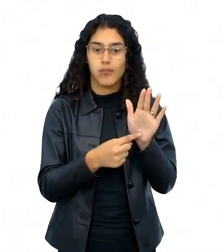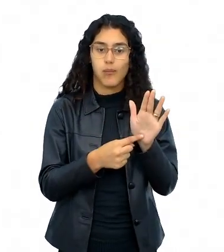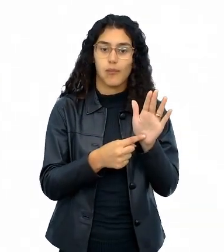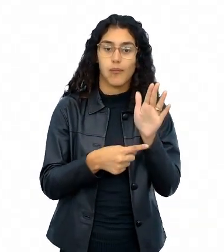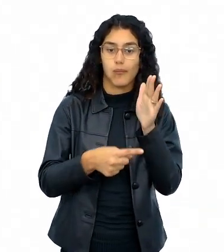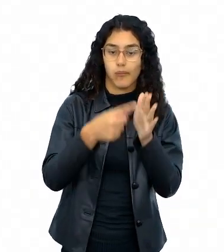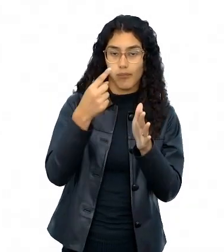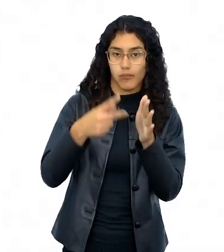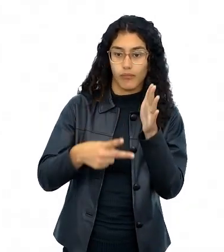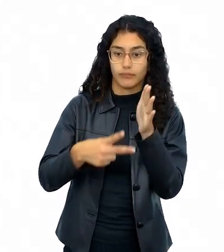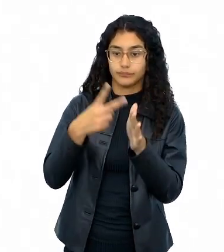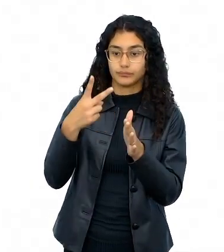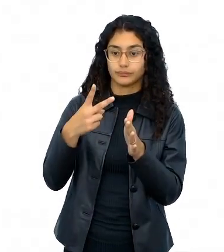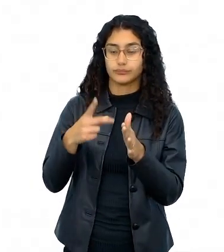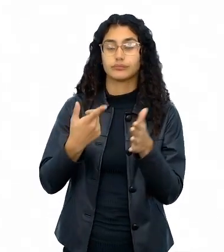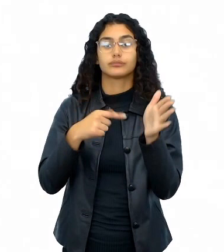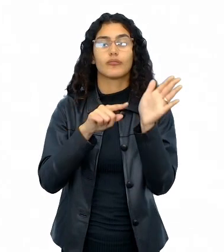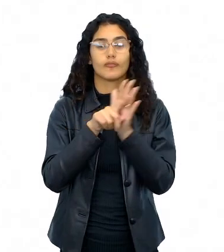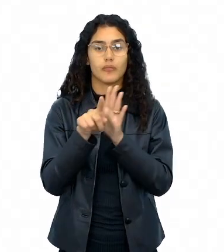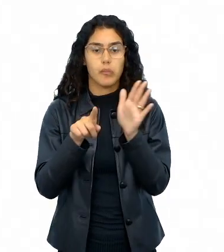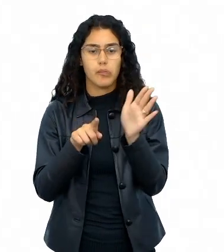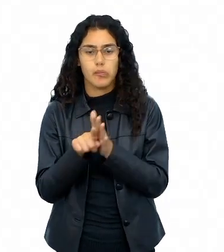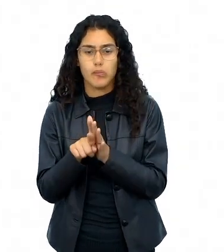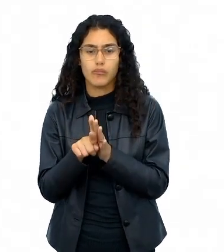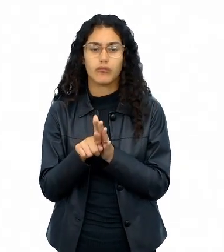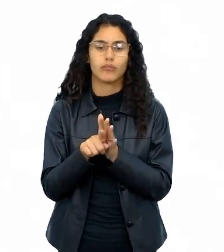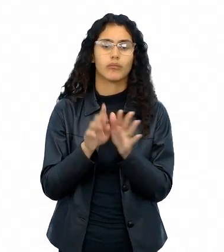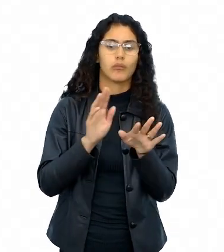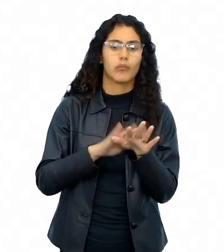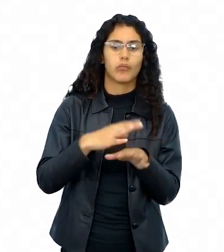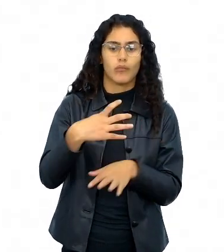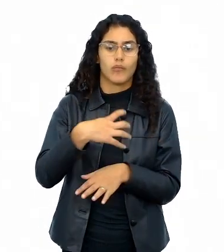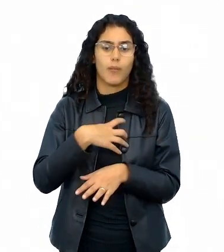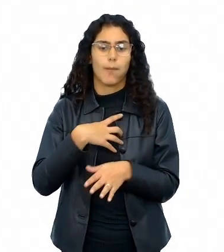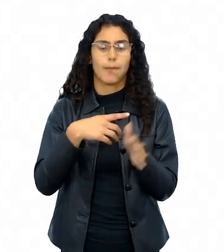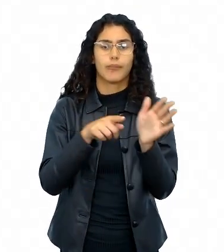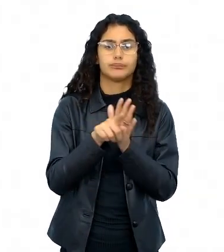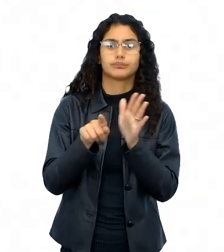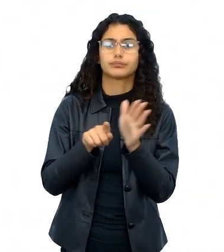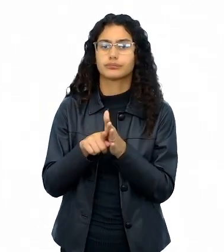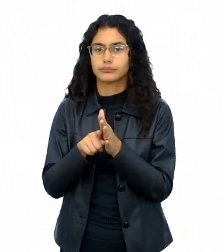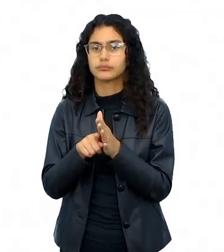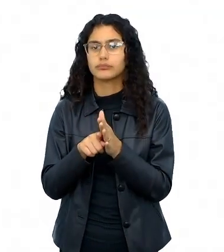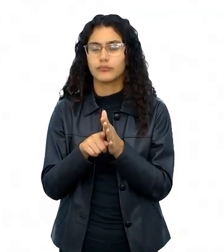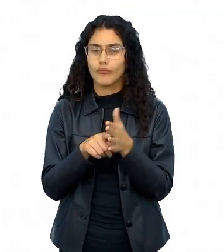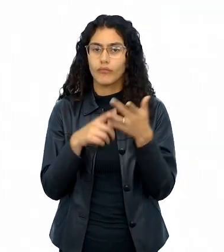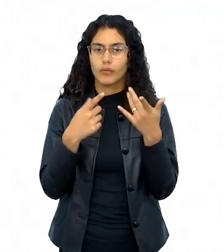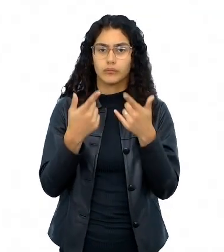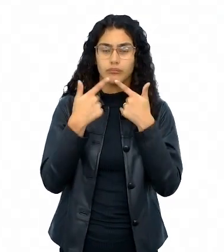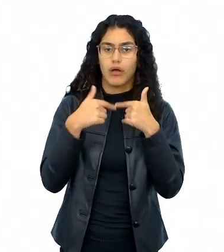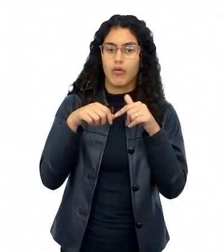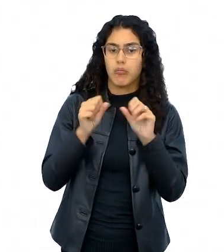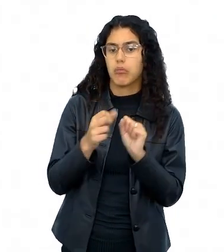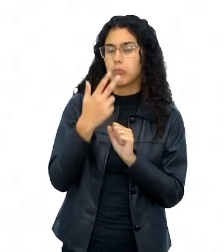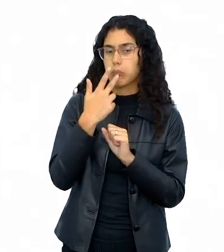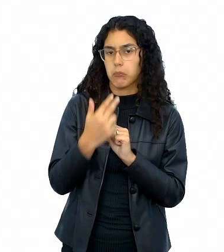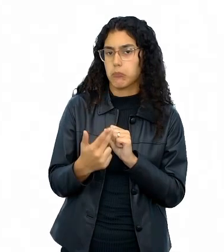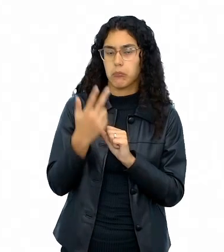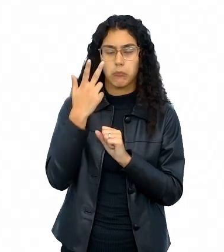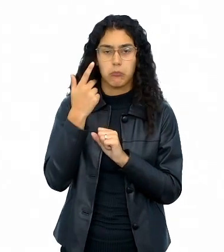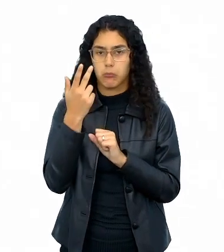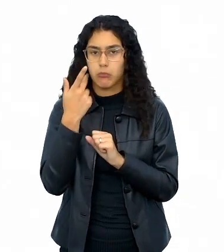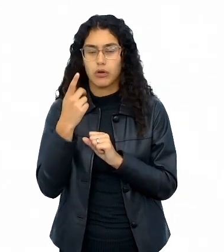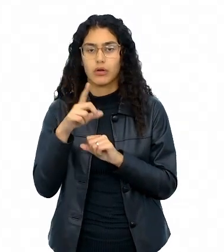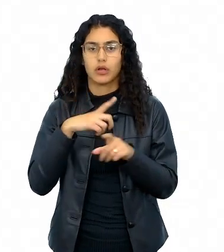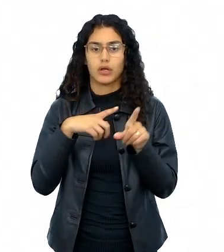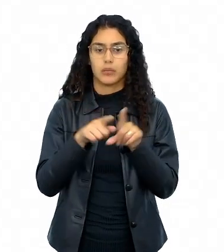primeiro e segundo grau. Ele pergunta, né, ele dá lá uma situação, e aí a linguagem é natural, escrito